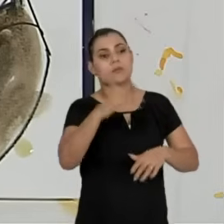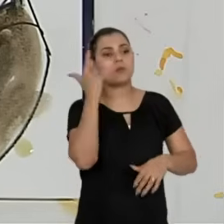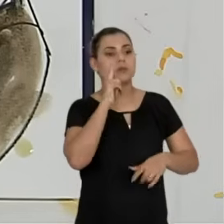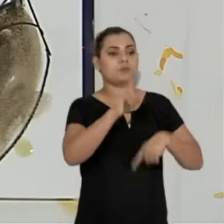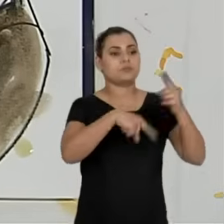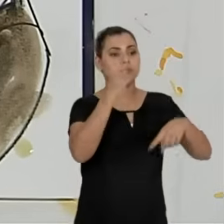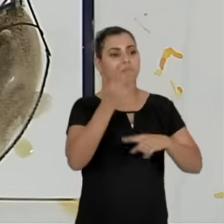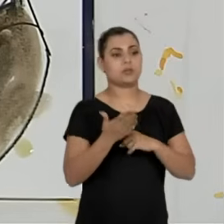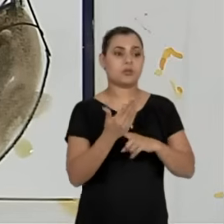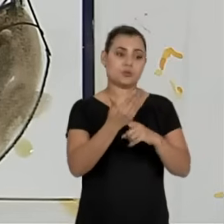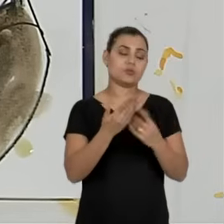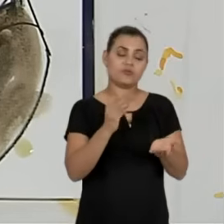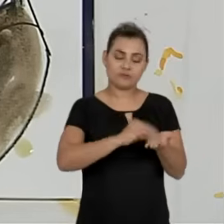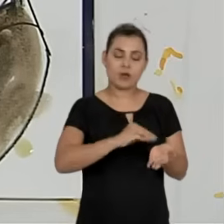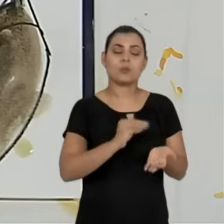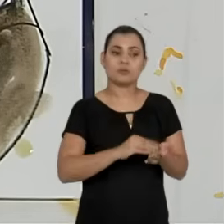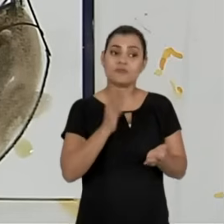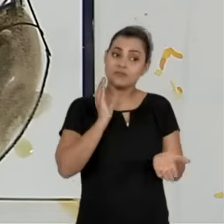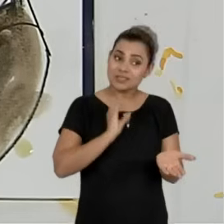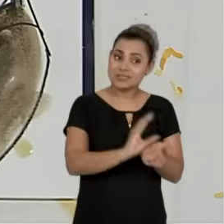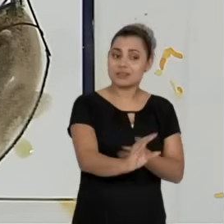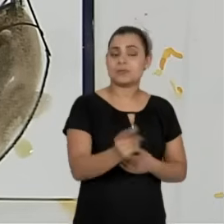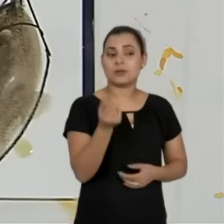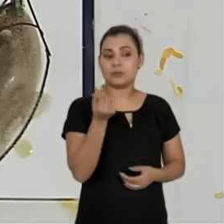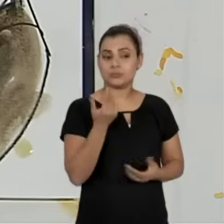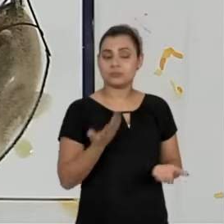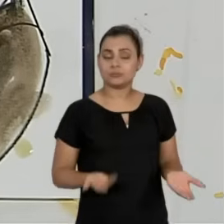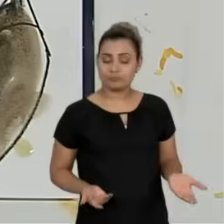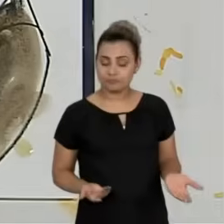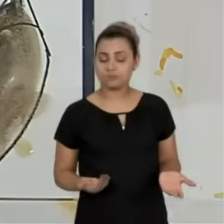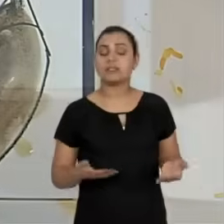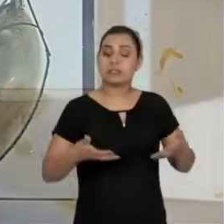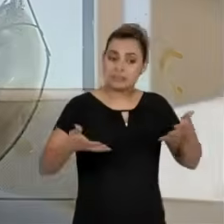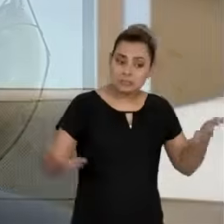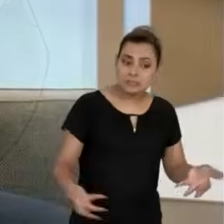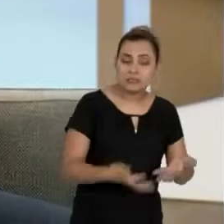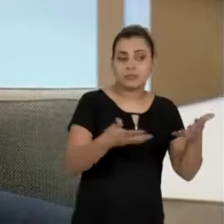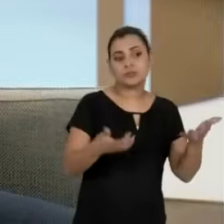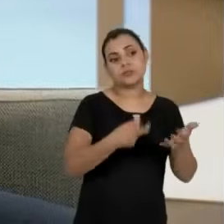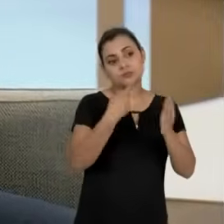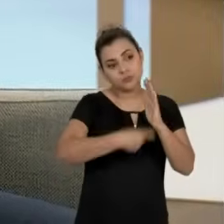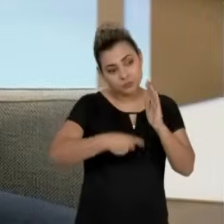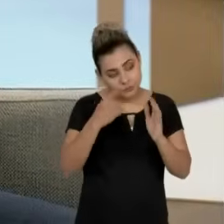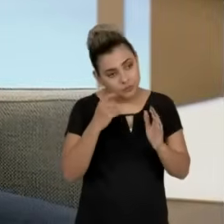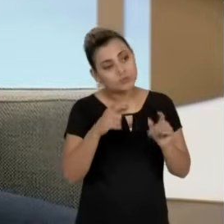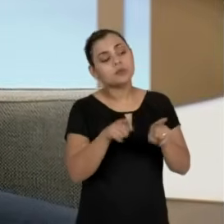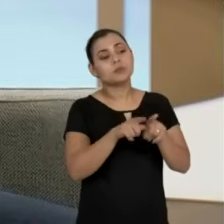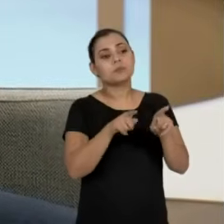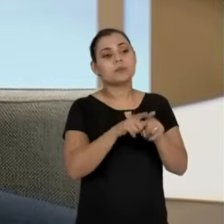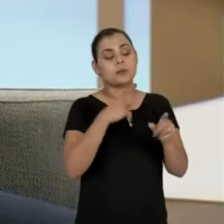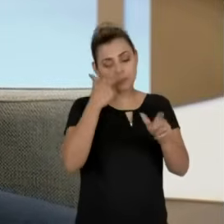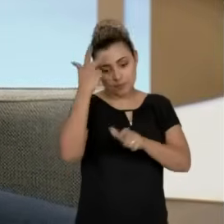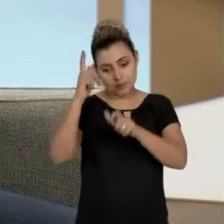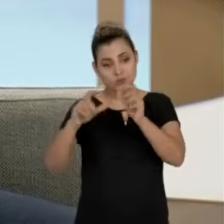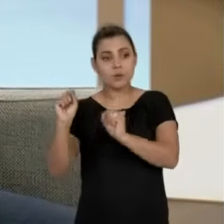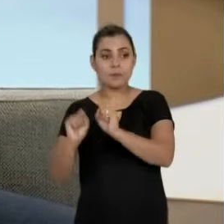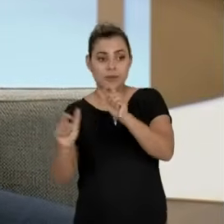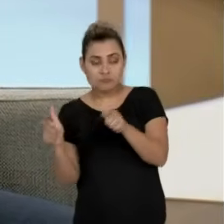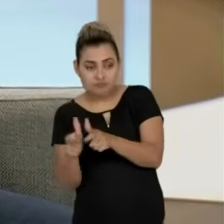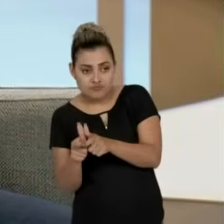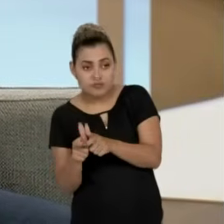tecnologia. Falta financiamento, incentivo fiscal e financiamento para o pequeno produtor e para o grande